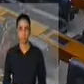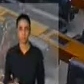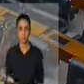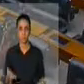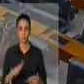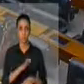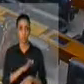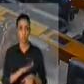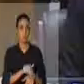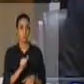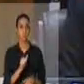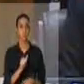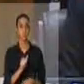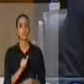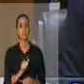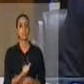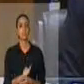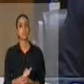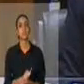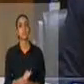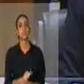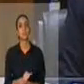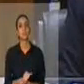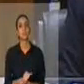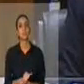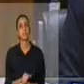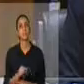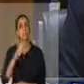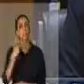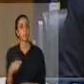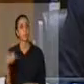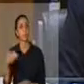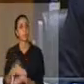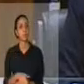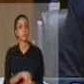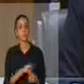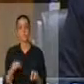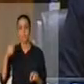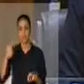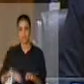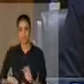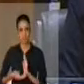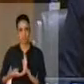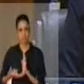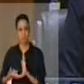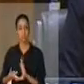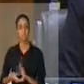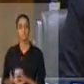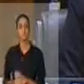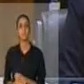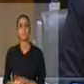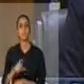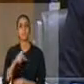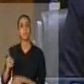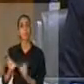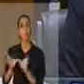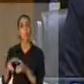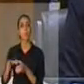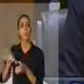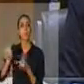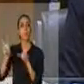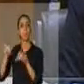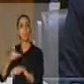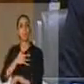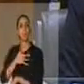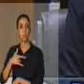concedo a palavra ao ex-membro da mesa, ex-deputado federal, presidente da Comissão de Saúde e